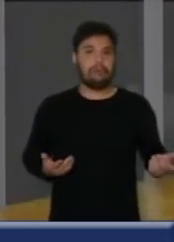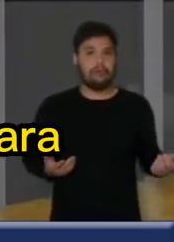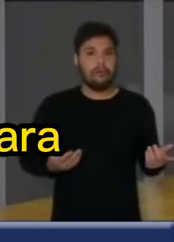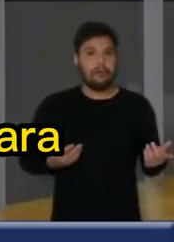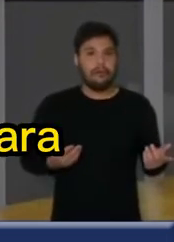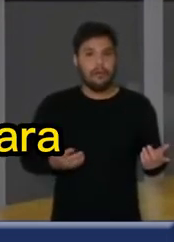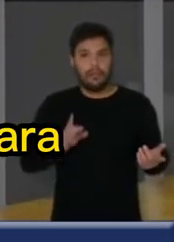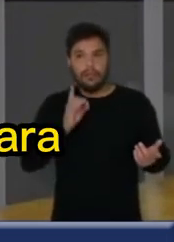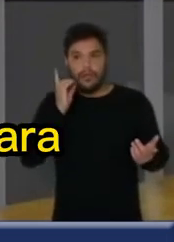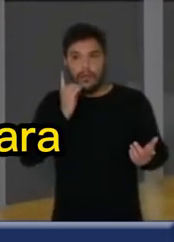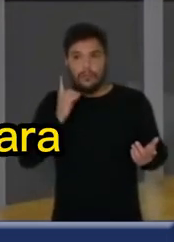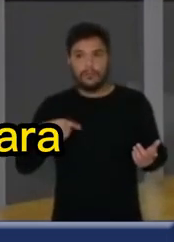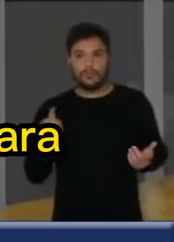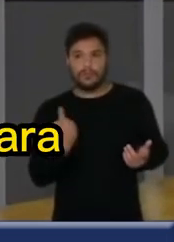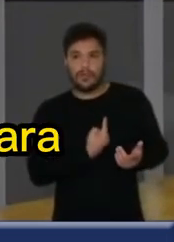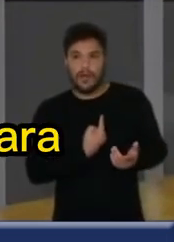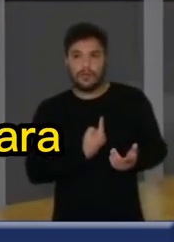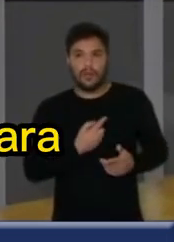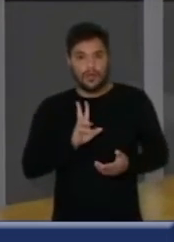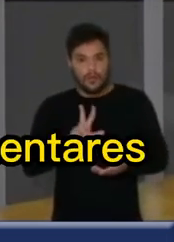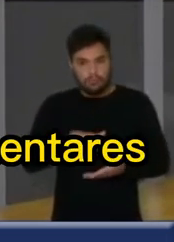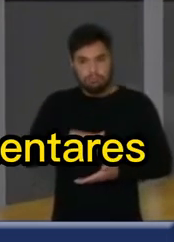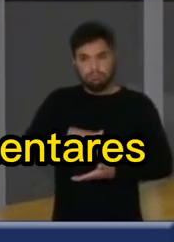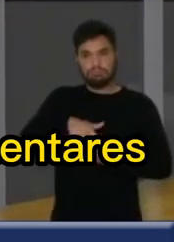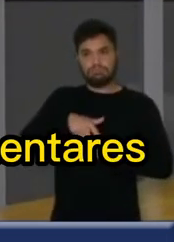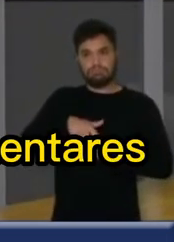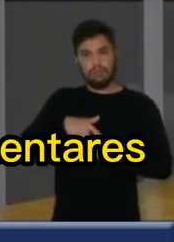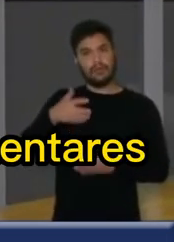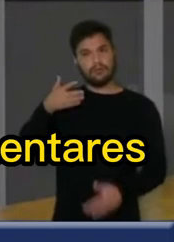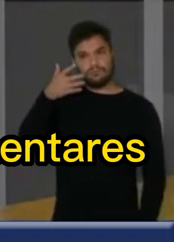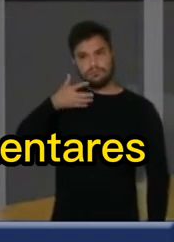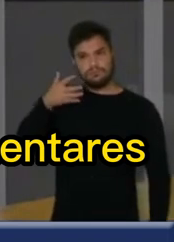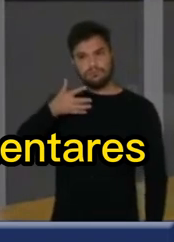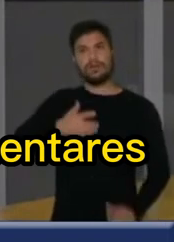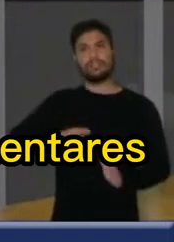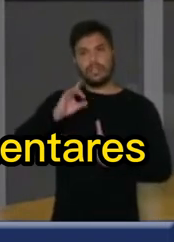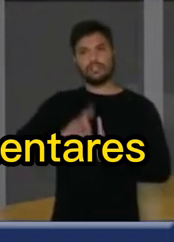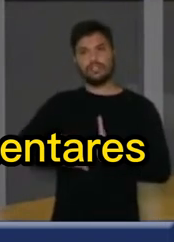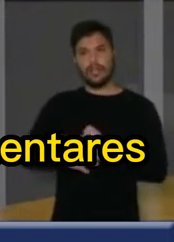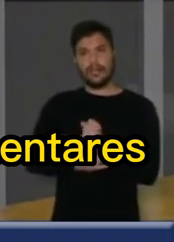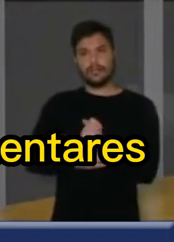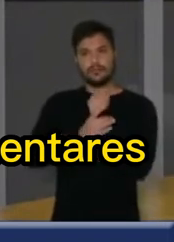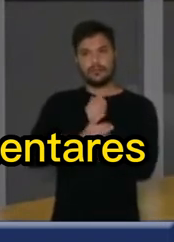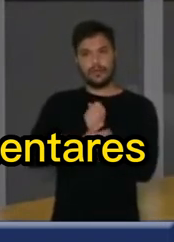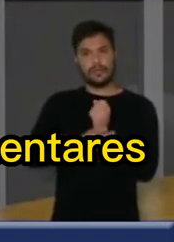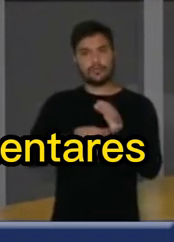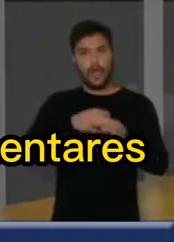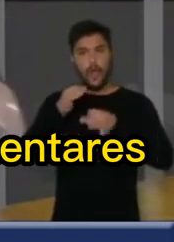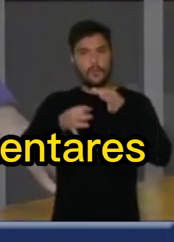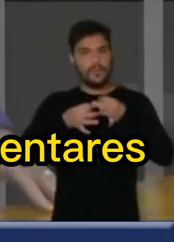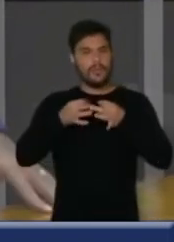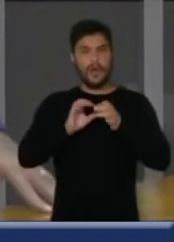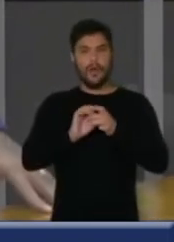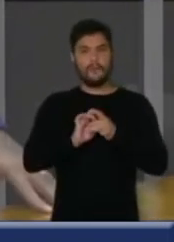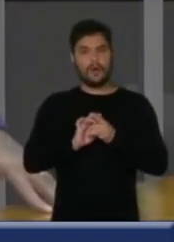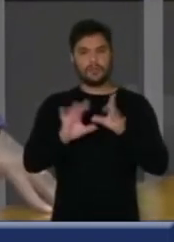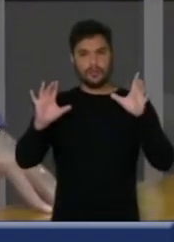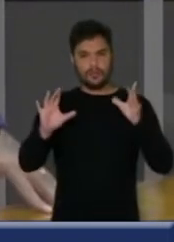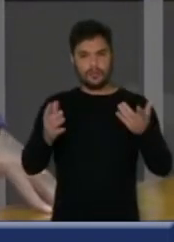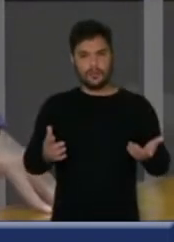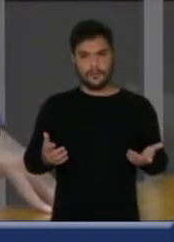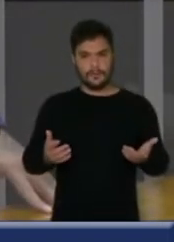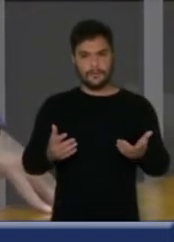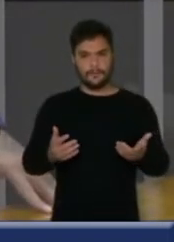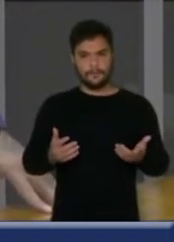parlamentares que usam da tribuna da Câmara dos Deputados, gozando das prerrogativas parlamentares como imunidade material,